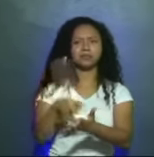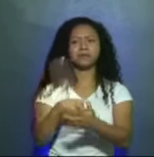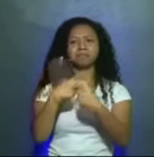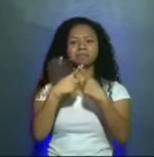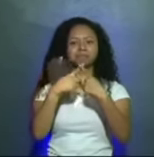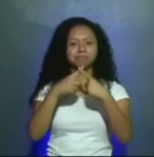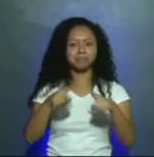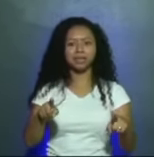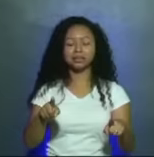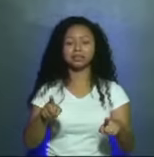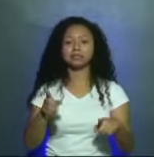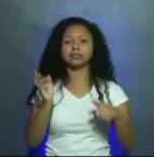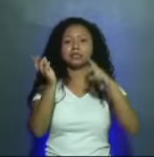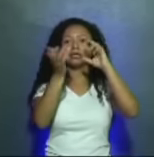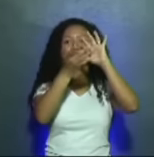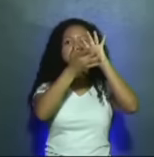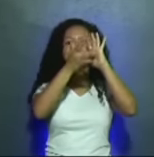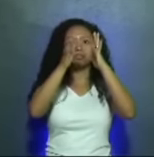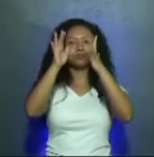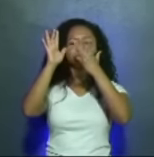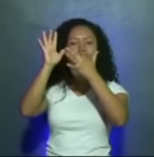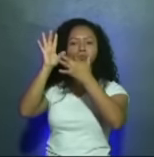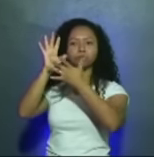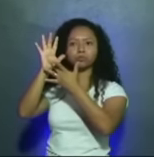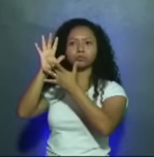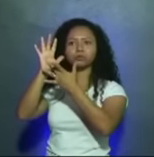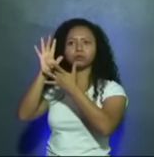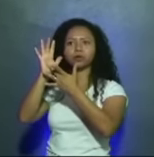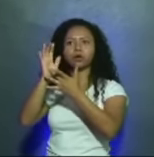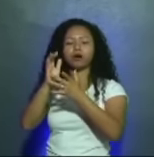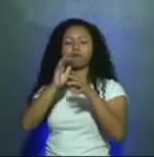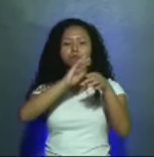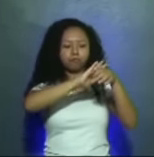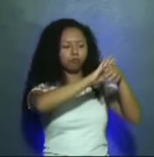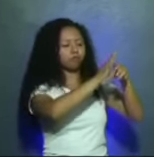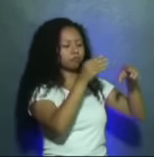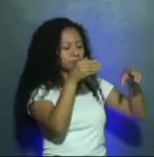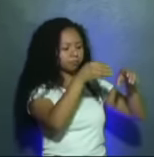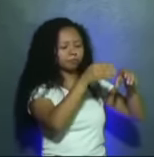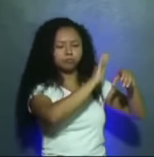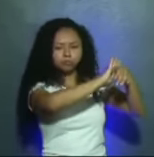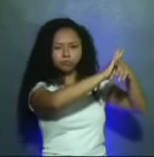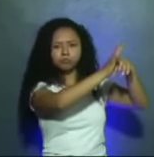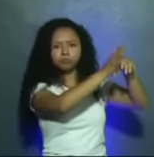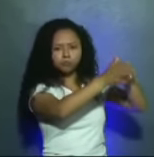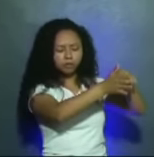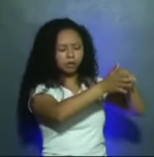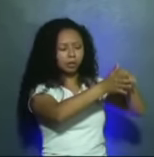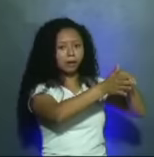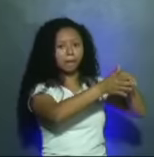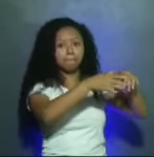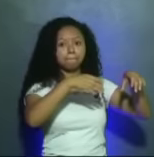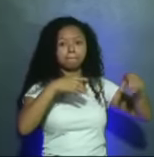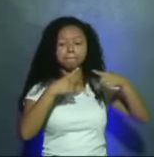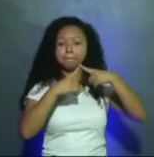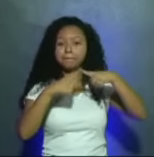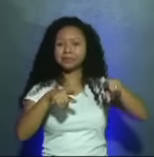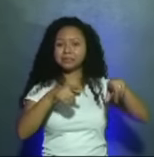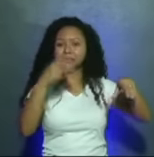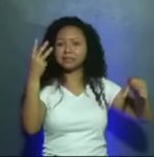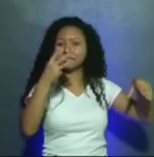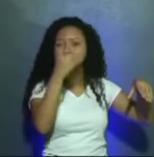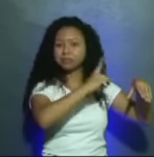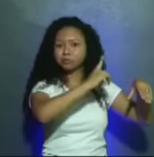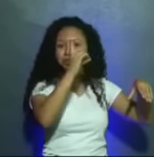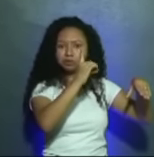ele foi enterrado, mas ele no terceiro dia, a Bíblia diz que, olha